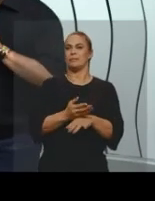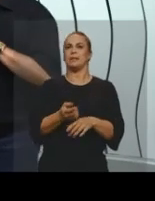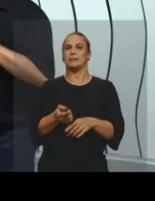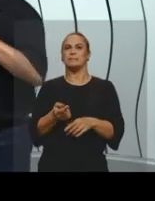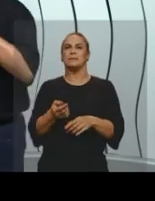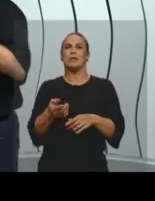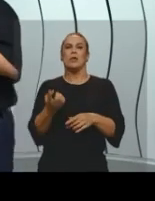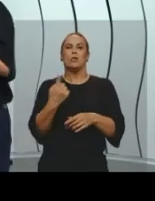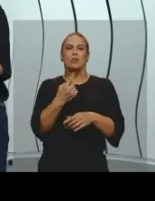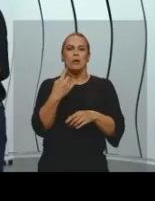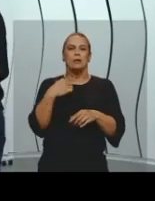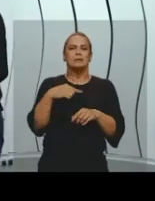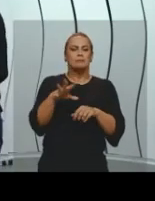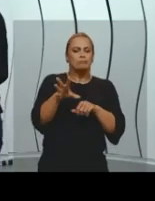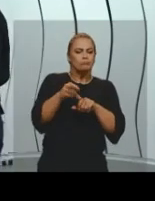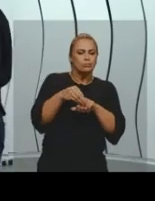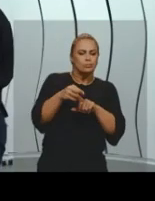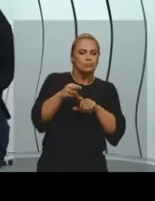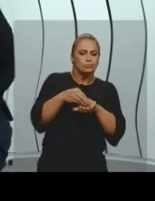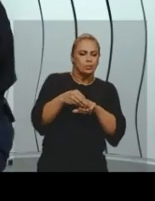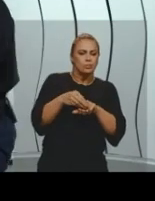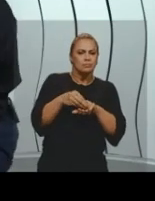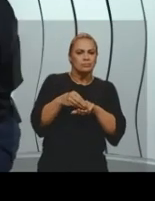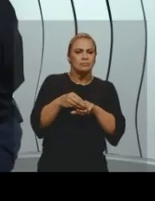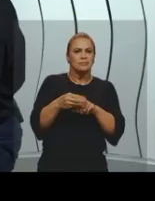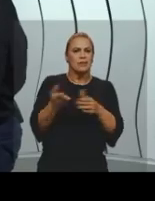conhecimentos dessa aula?